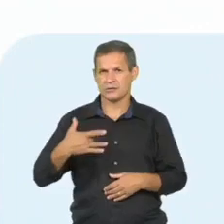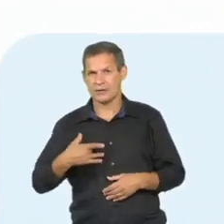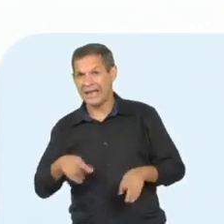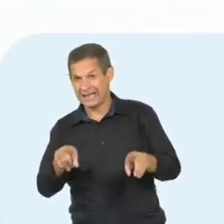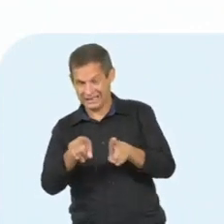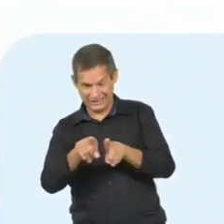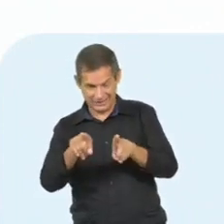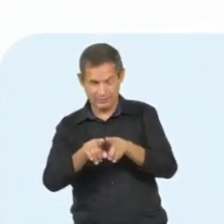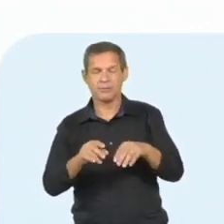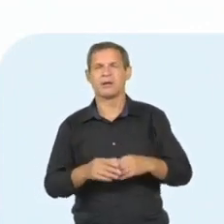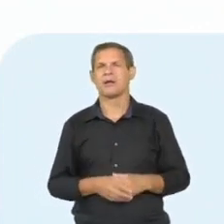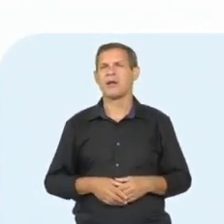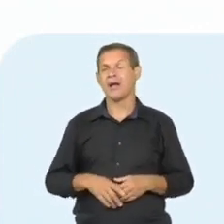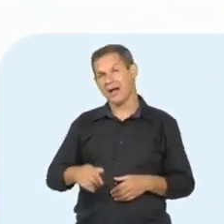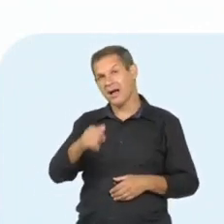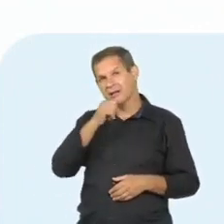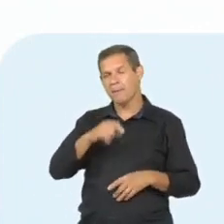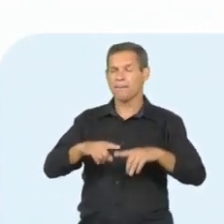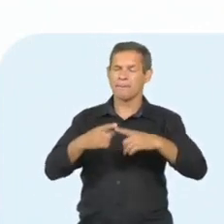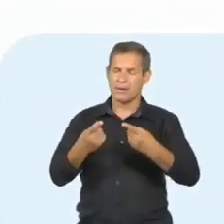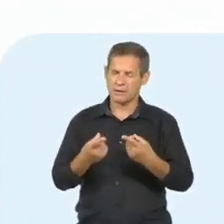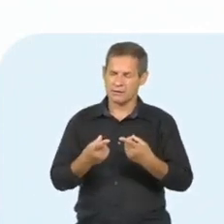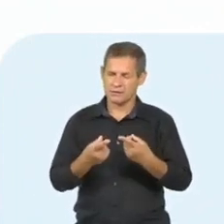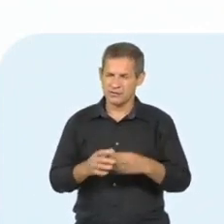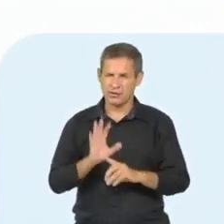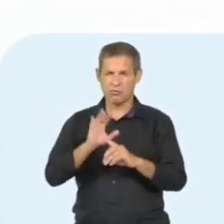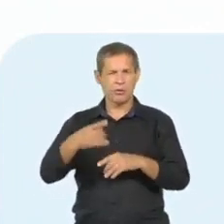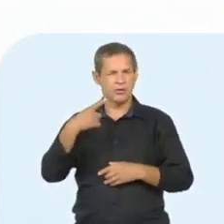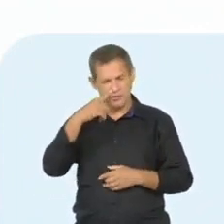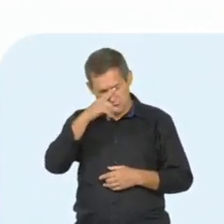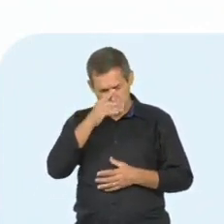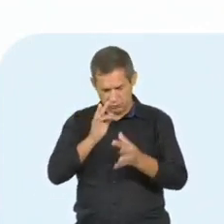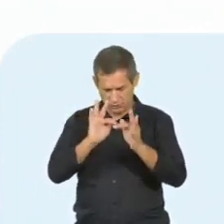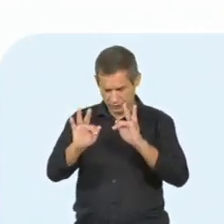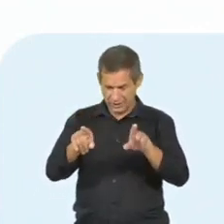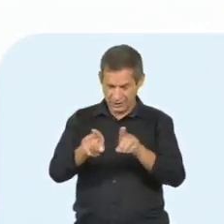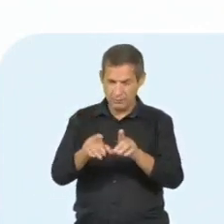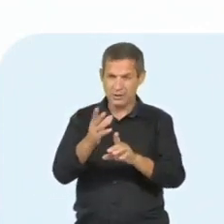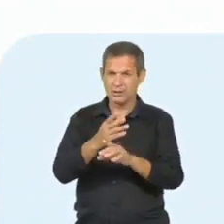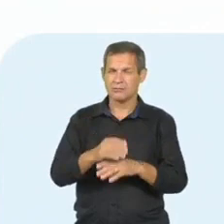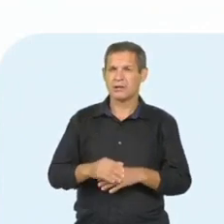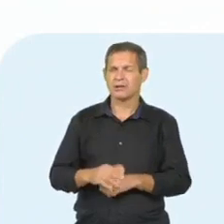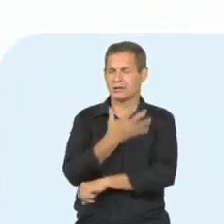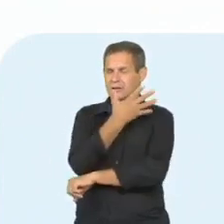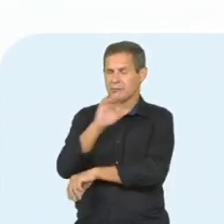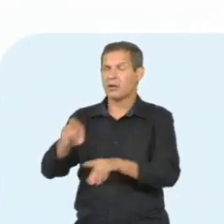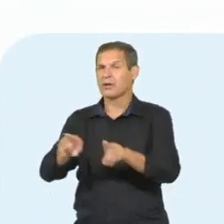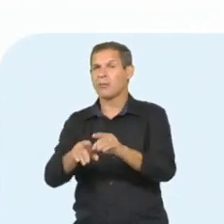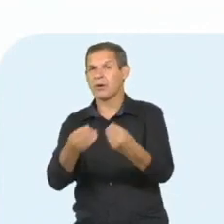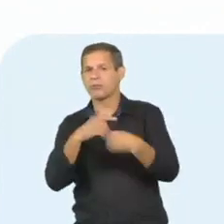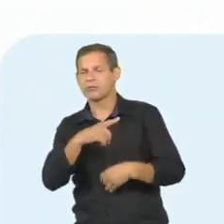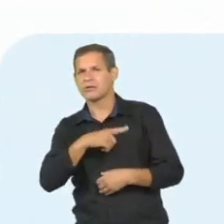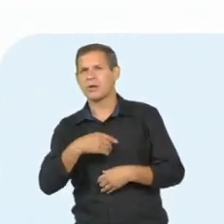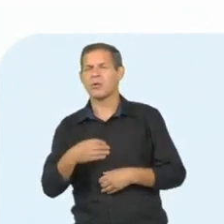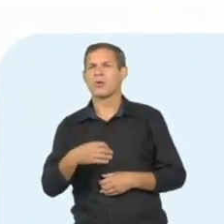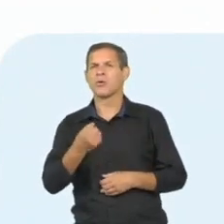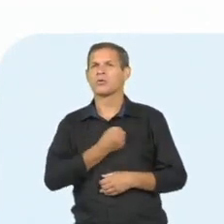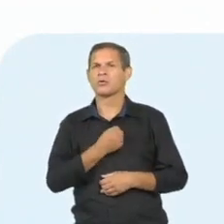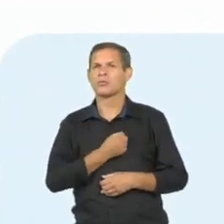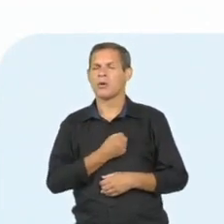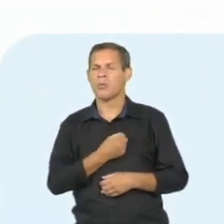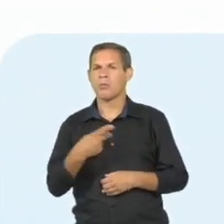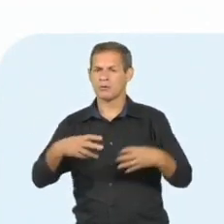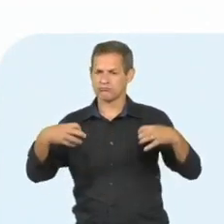e, consequentemente, a maior carga de riscos físicos e socioambientais, como você tem um número maior de